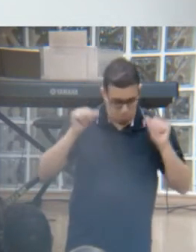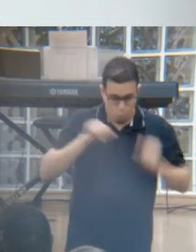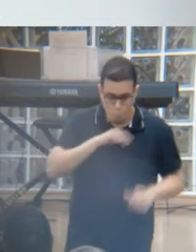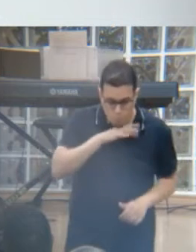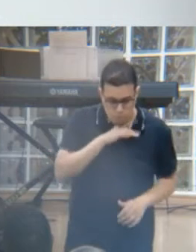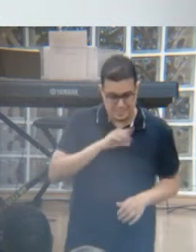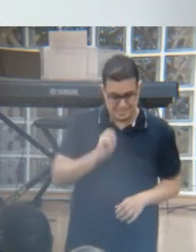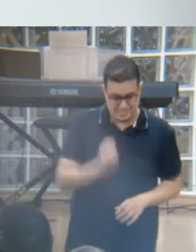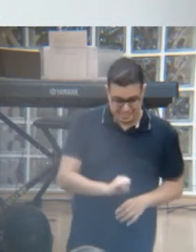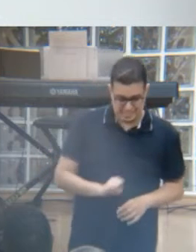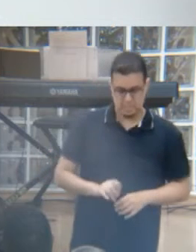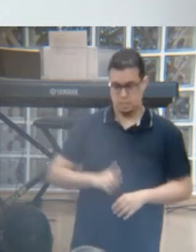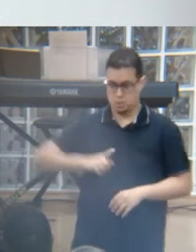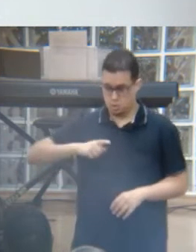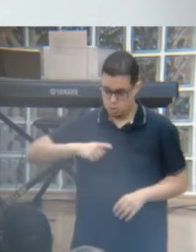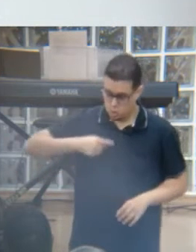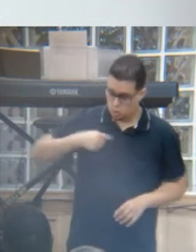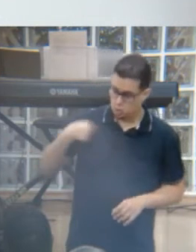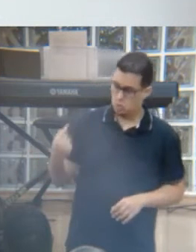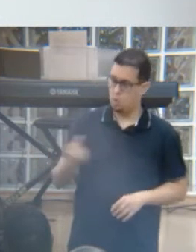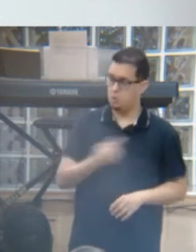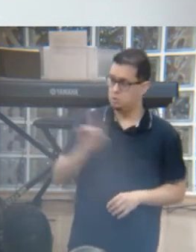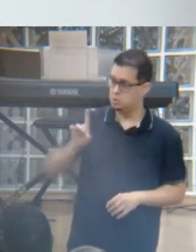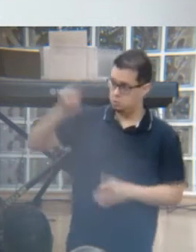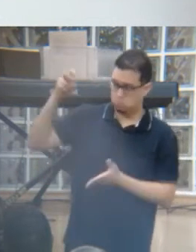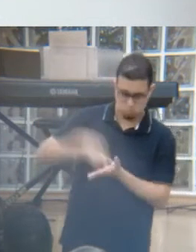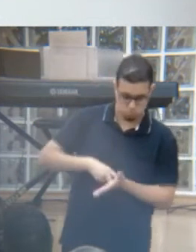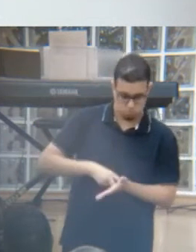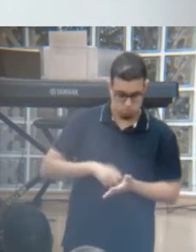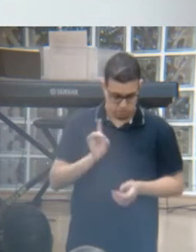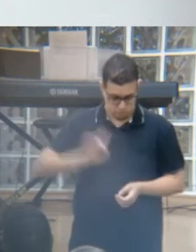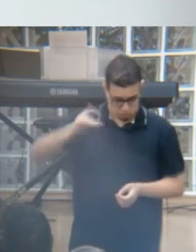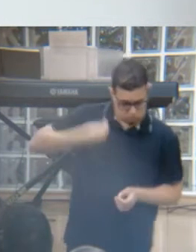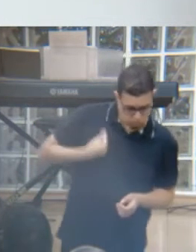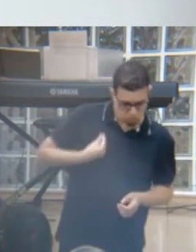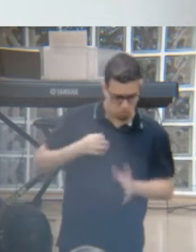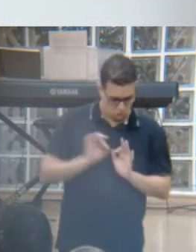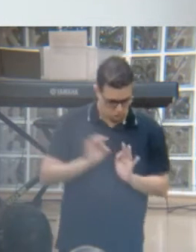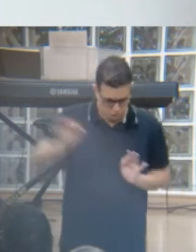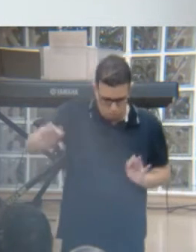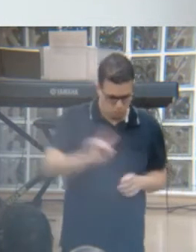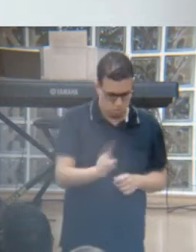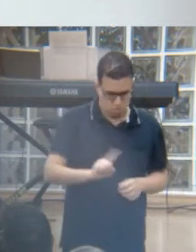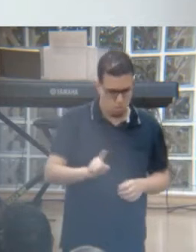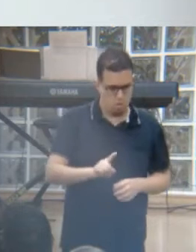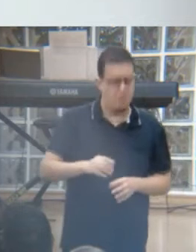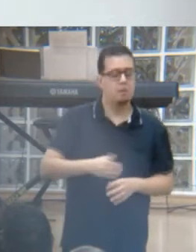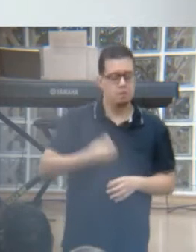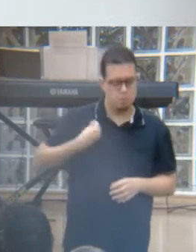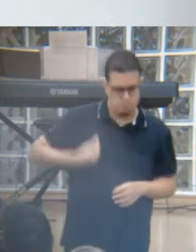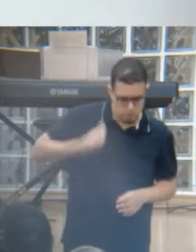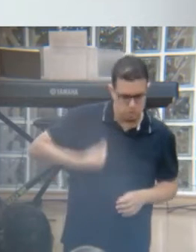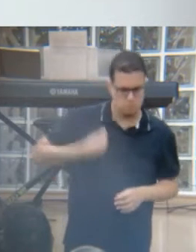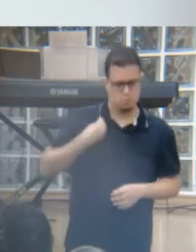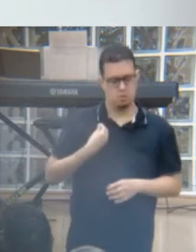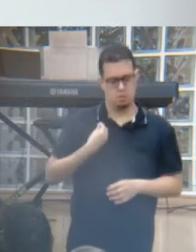Deus está vivo e não está longe e não está morto, mas vive, está reinando para sempre